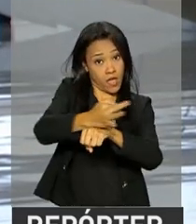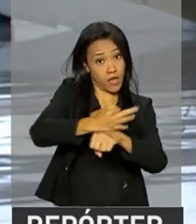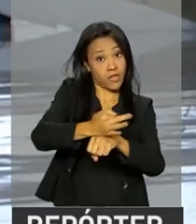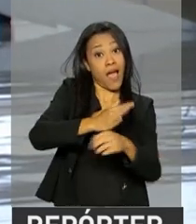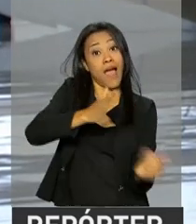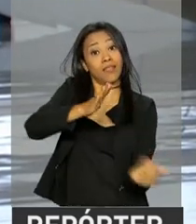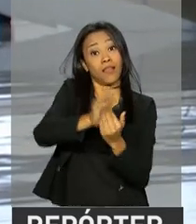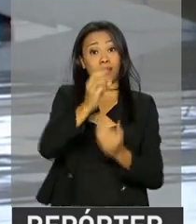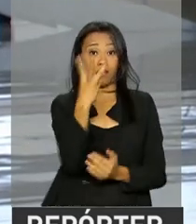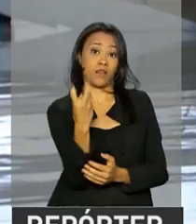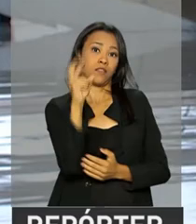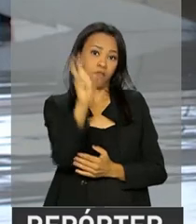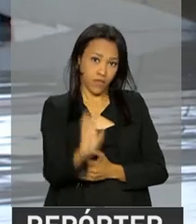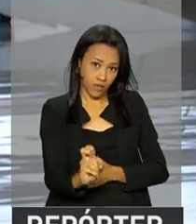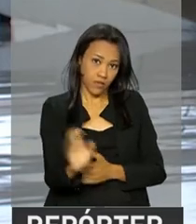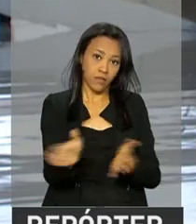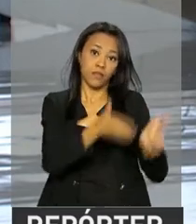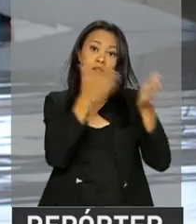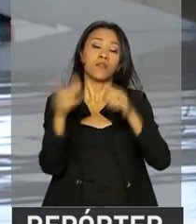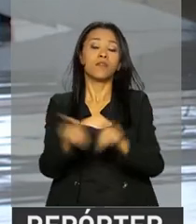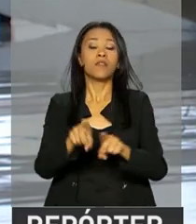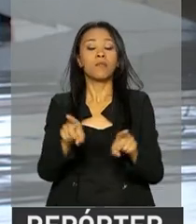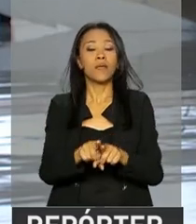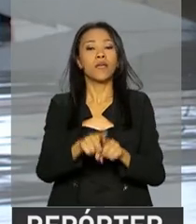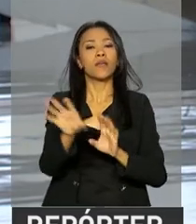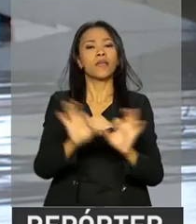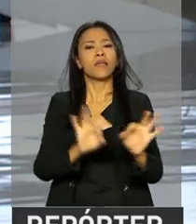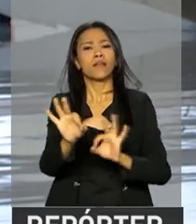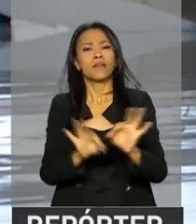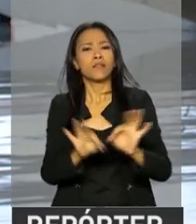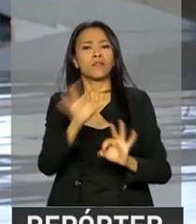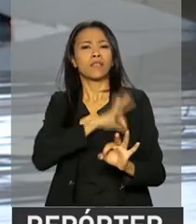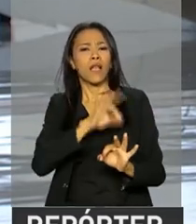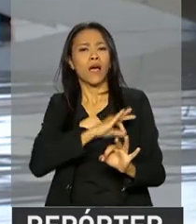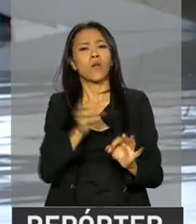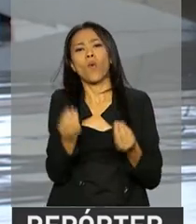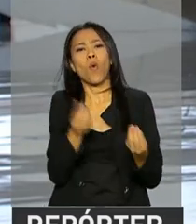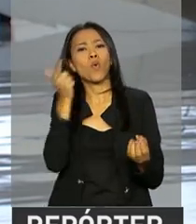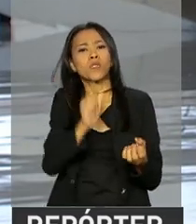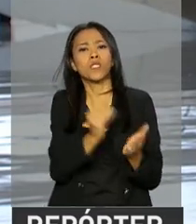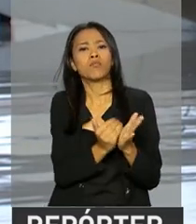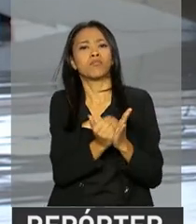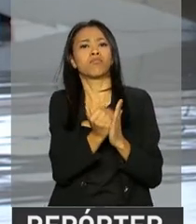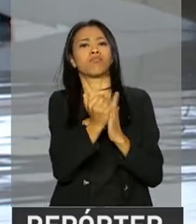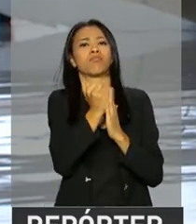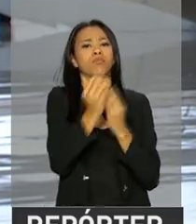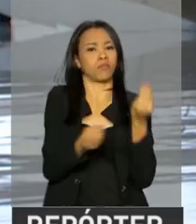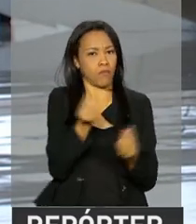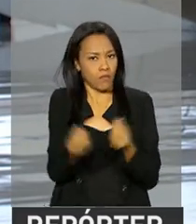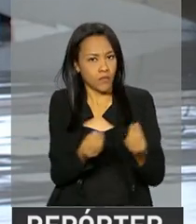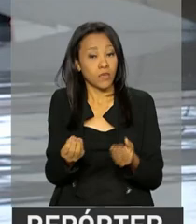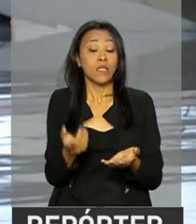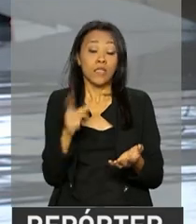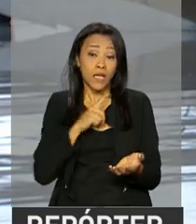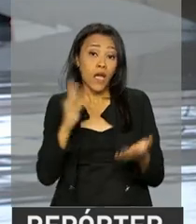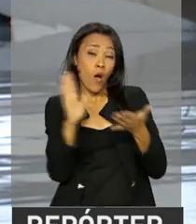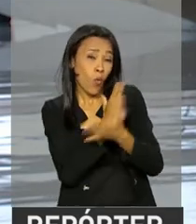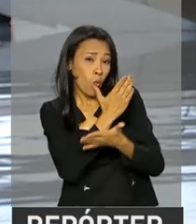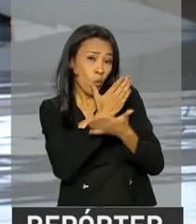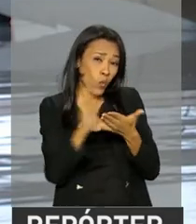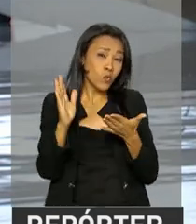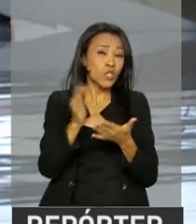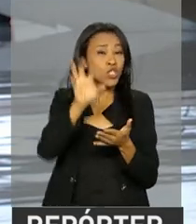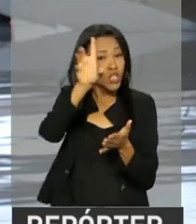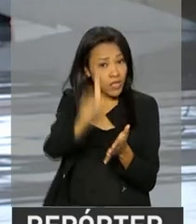até três vezes e também o plano de cargos e salários mas é importante deixar claro Leandro que alguns pontos alguns